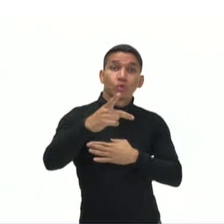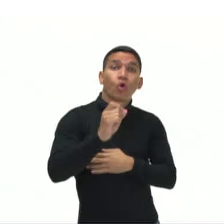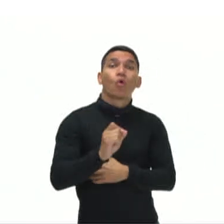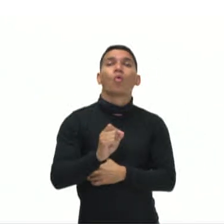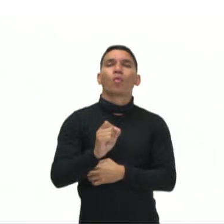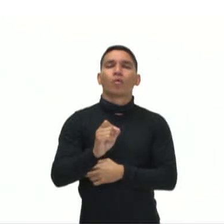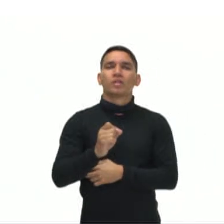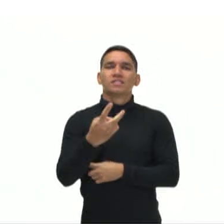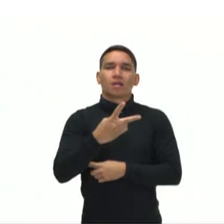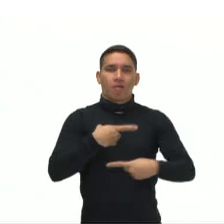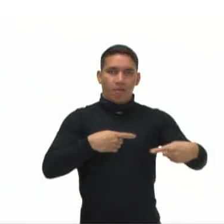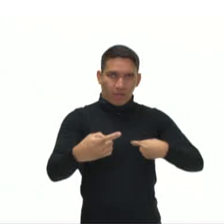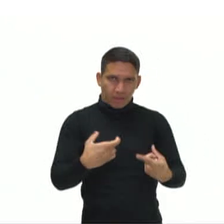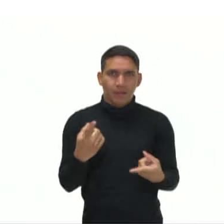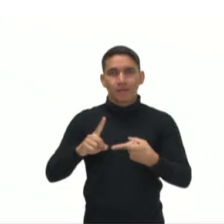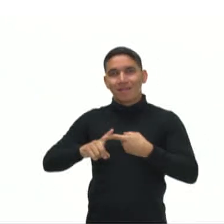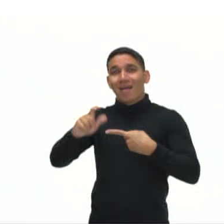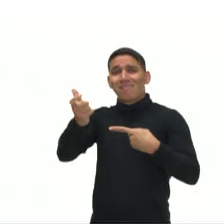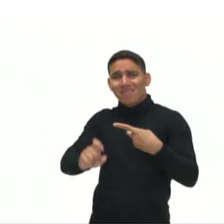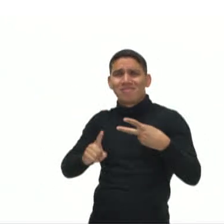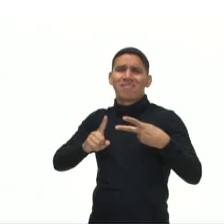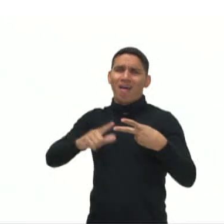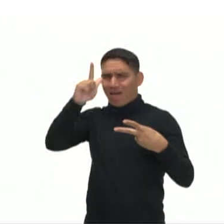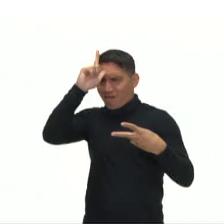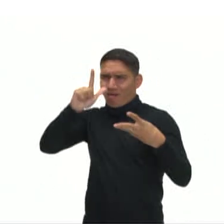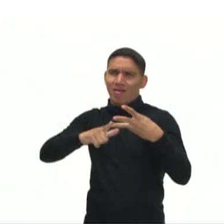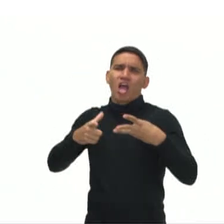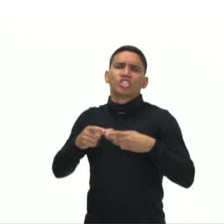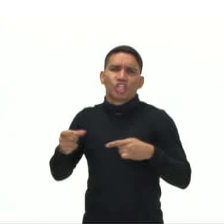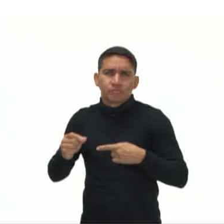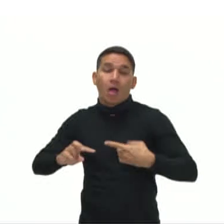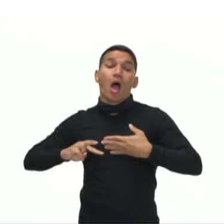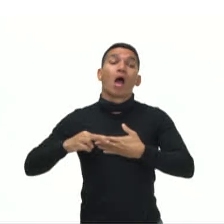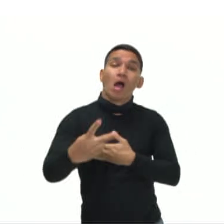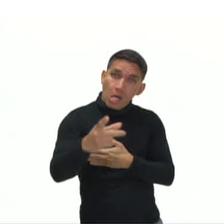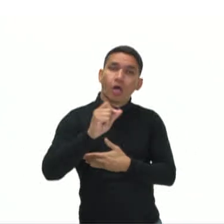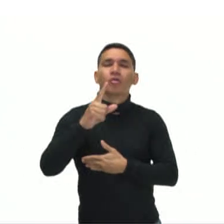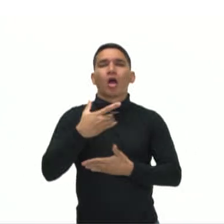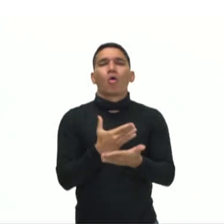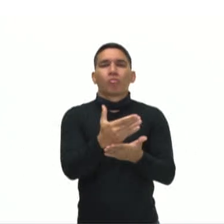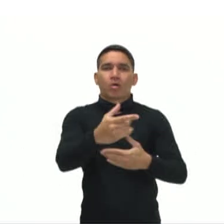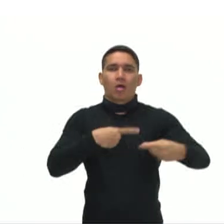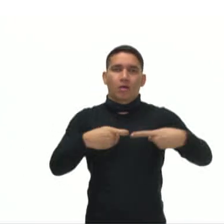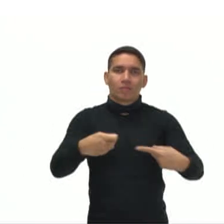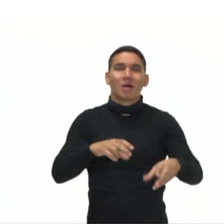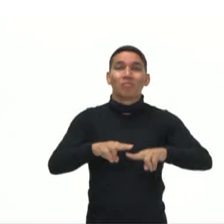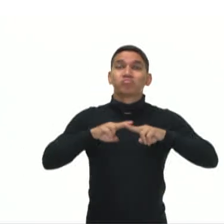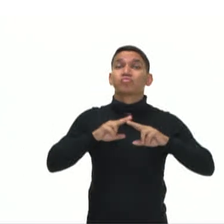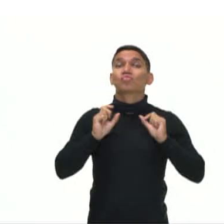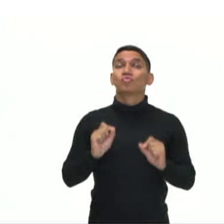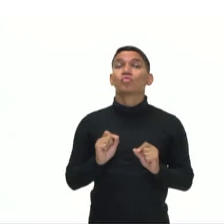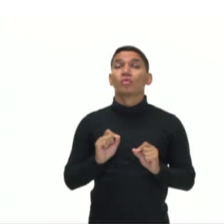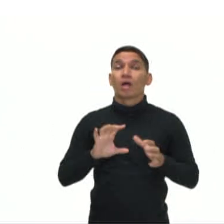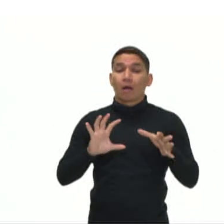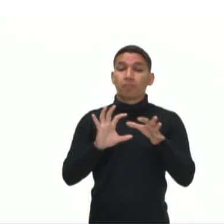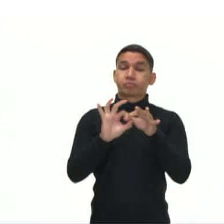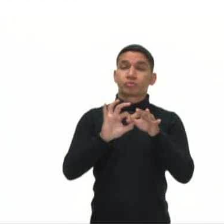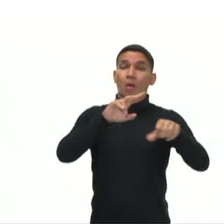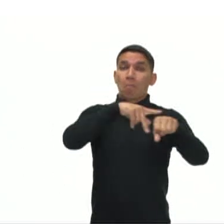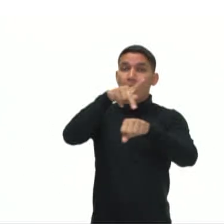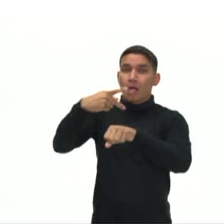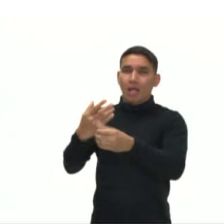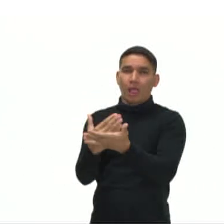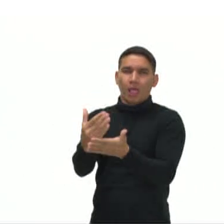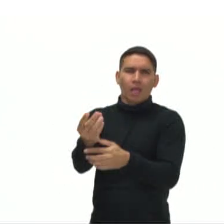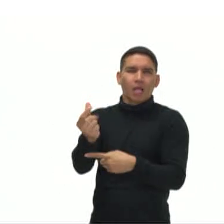Itália, Japão, Alemanha e seu expansionismo acabou levando o mundo a essa guerra. A inoperância da Liga das Nações, que foi criada